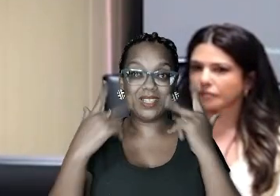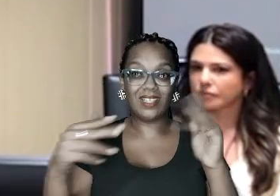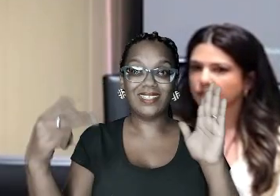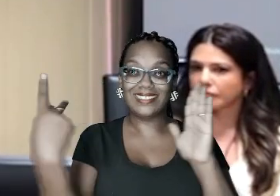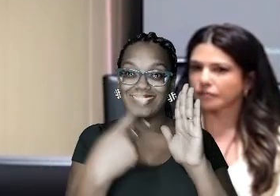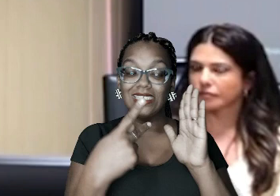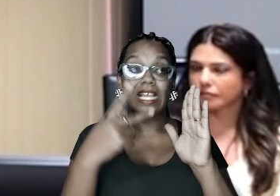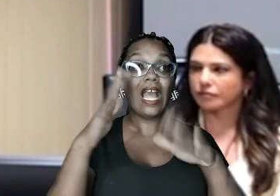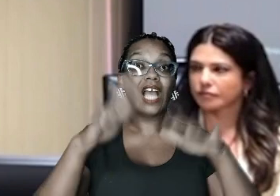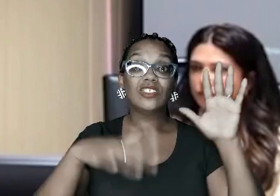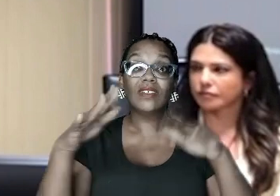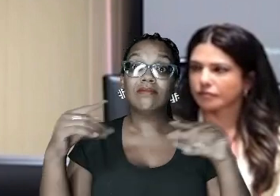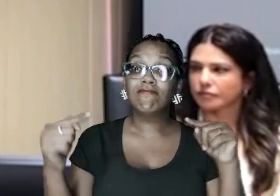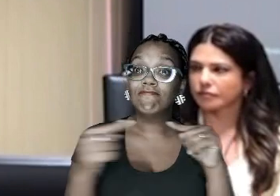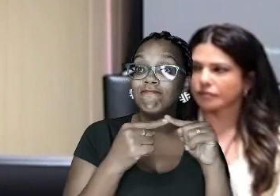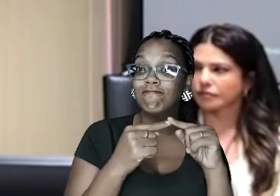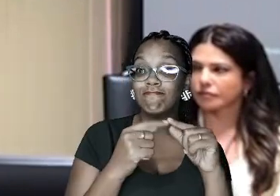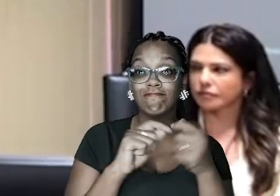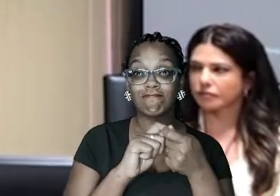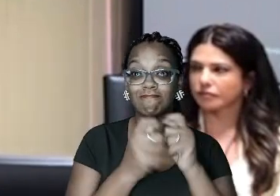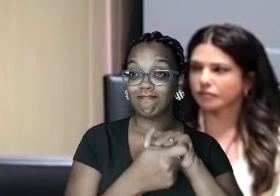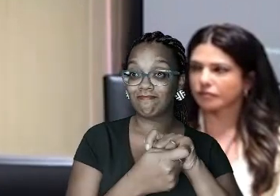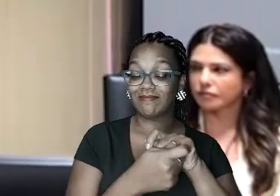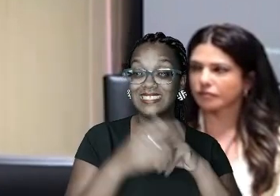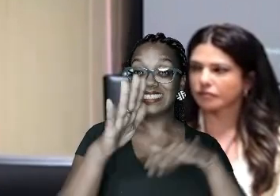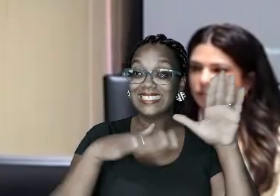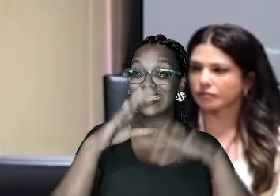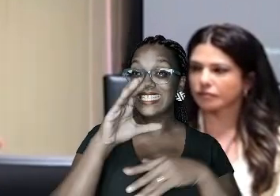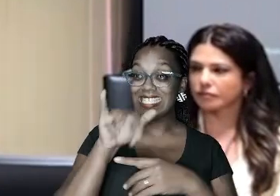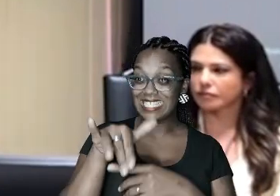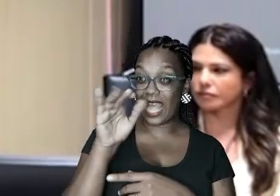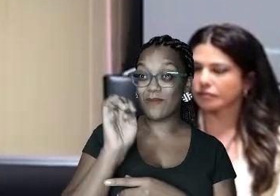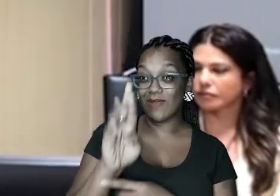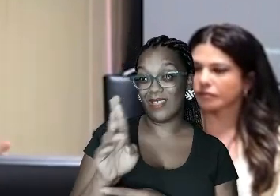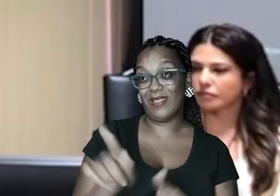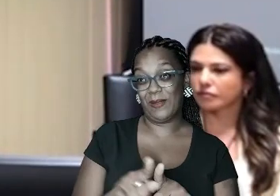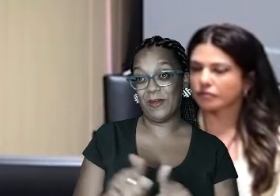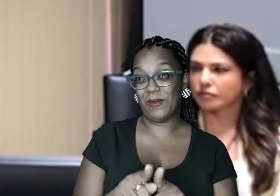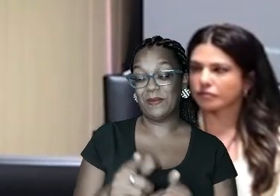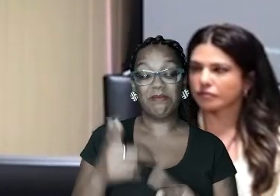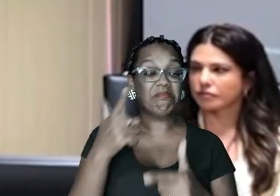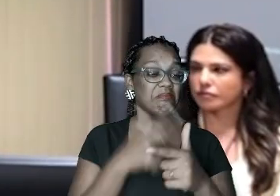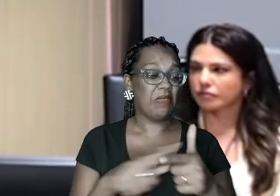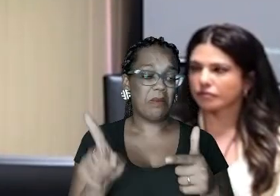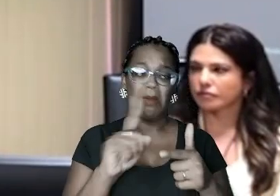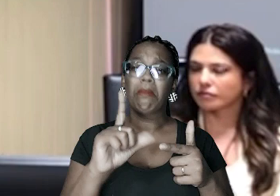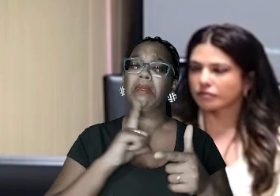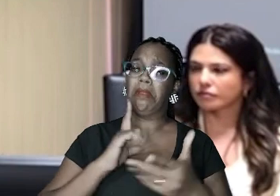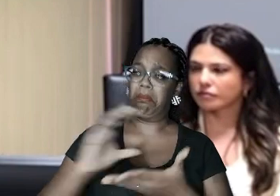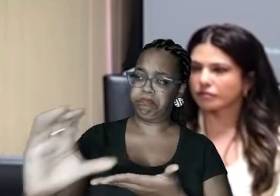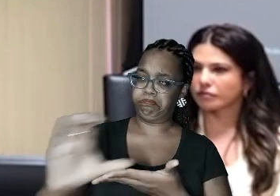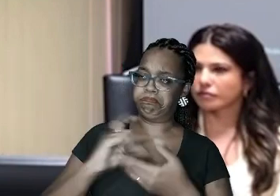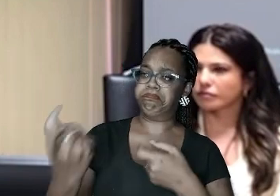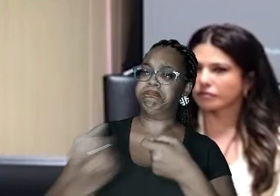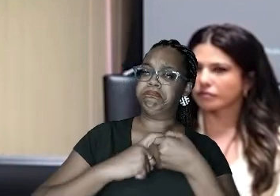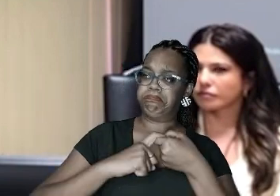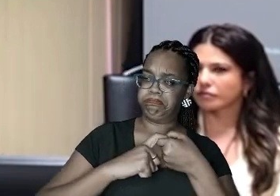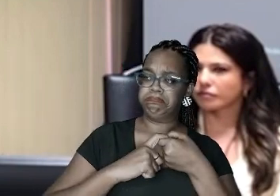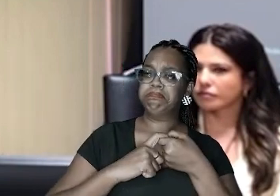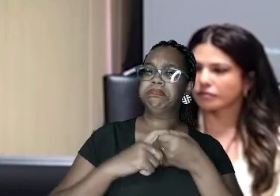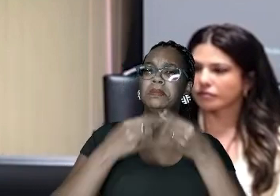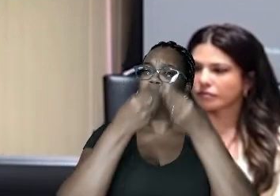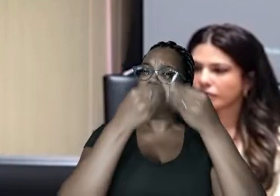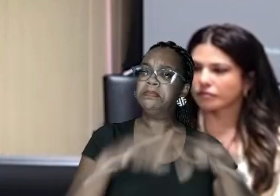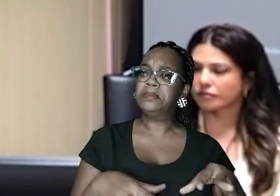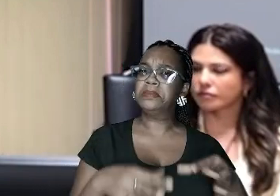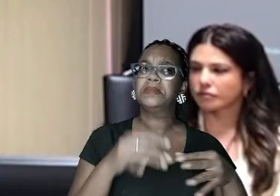procedimentos por exemplo dessa natureza é muita gente compatível mais adequado inclusive para inside trade né não há nenhum problema você tem